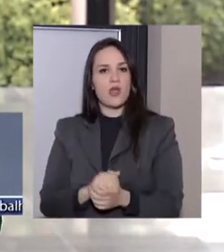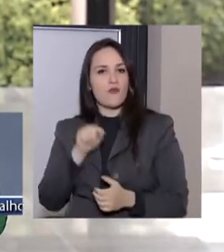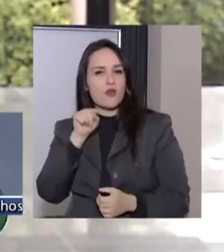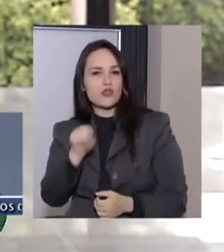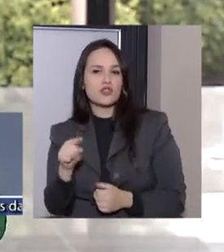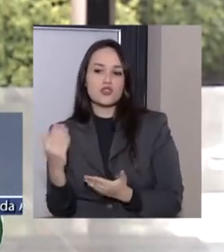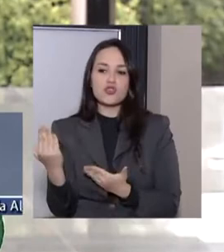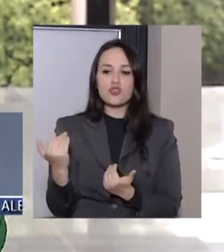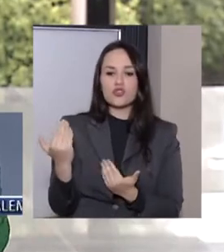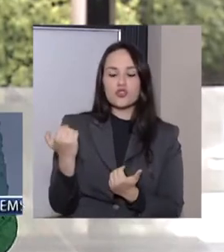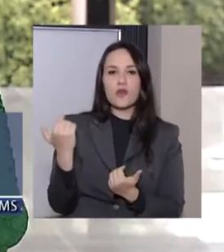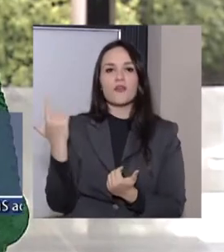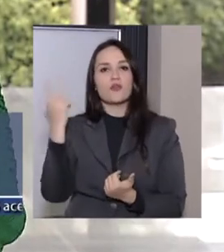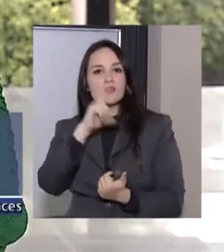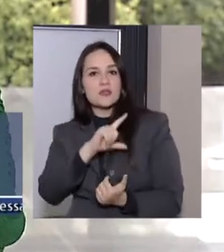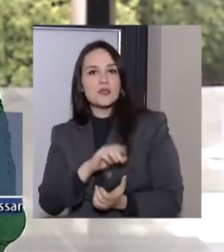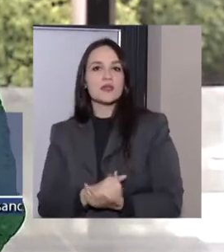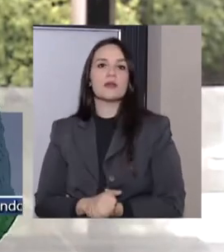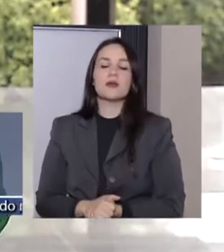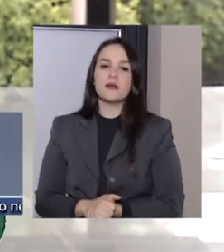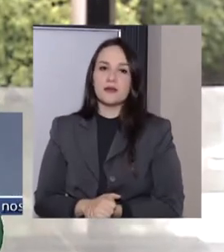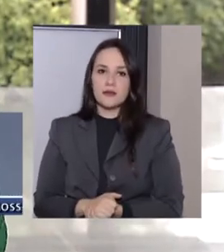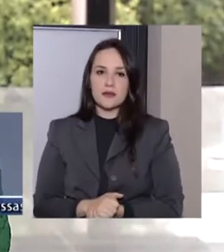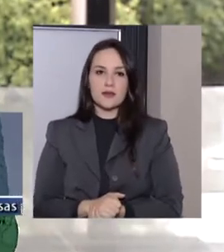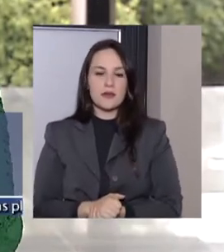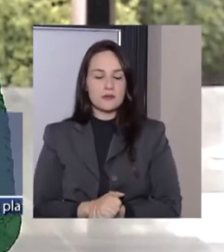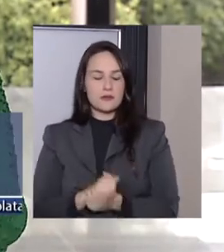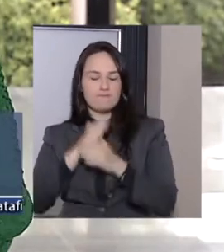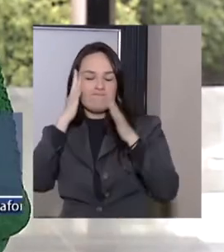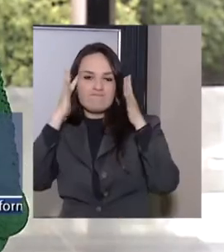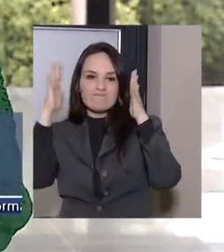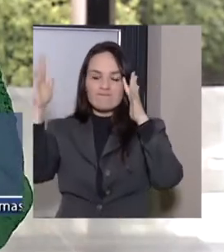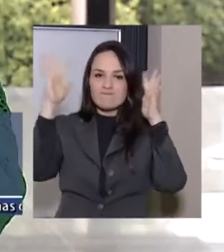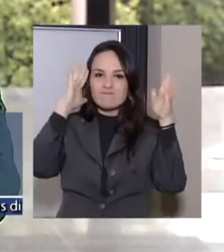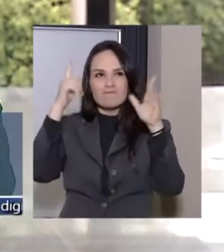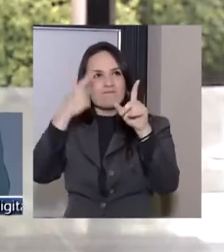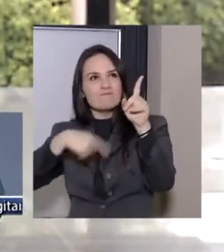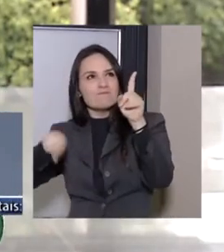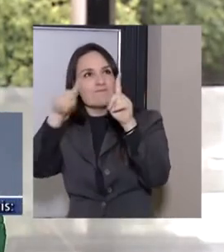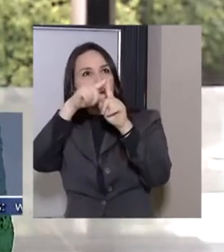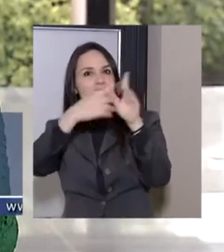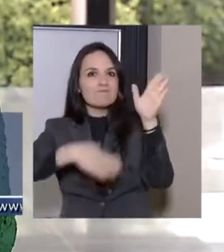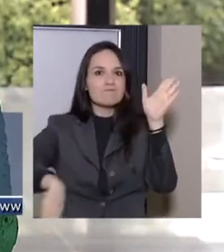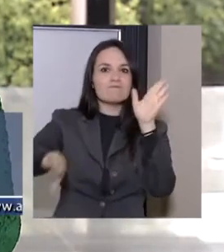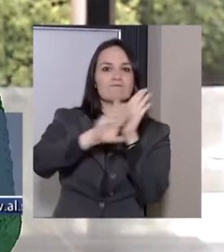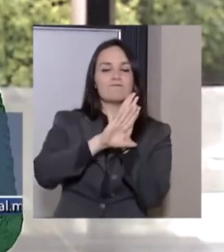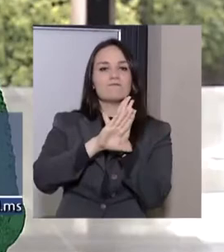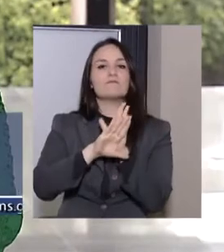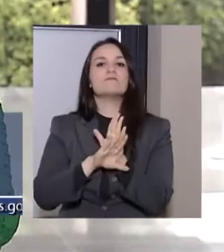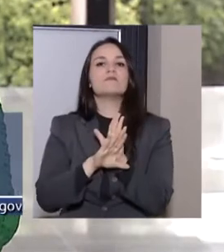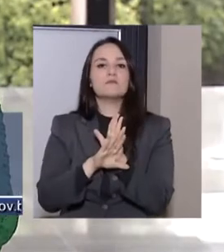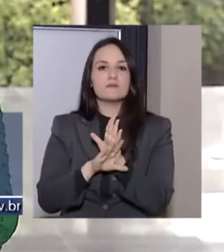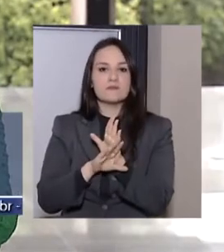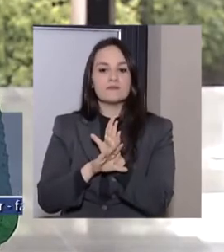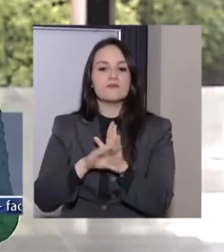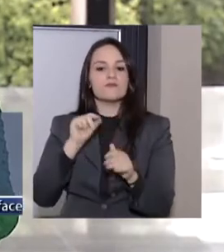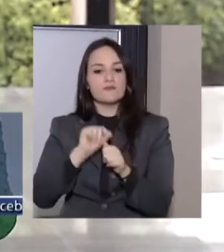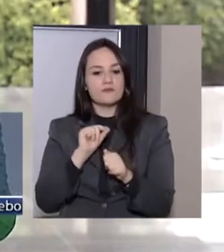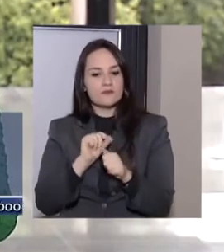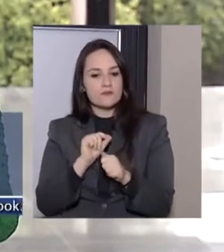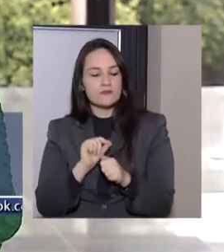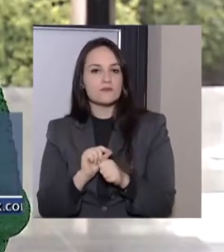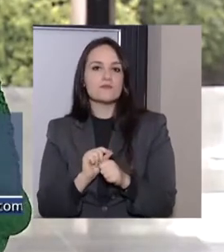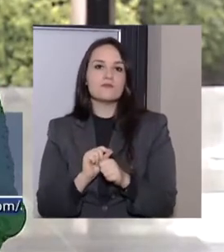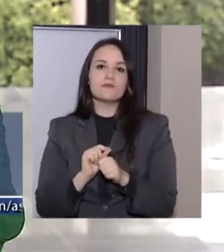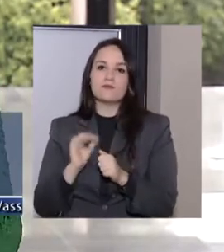jovem, estudante, possa ter esse sonho de ingressar numa universidade de qualidade.